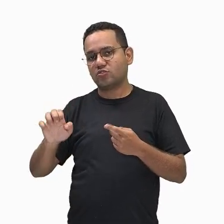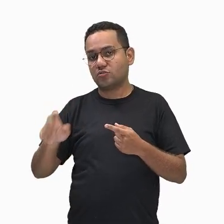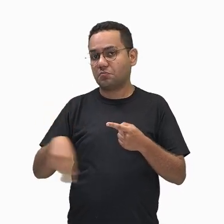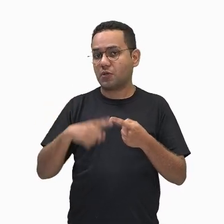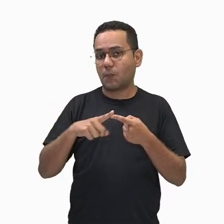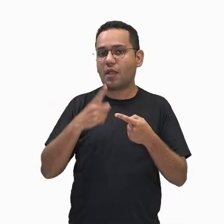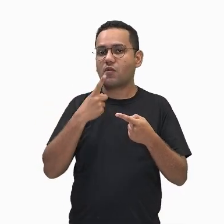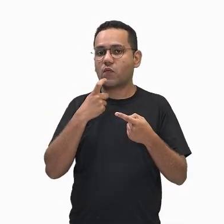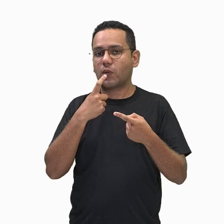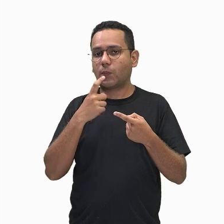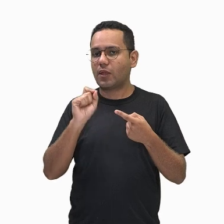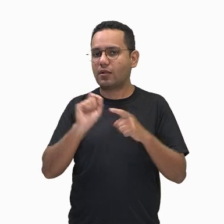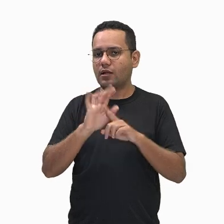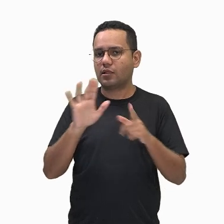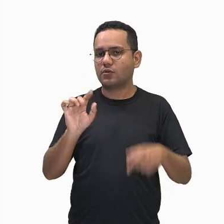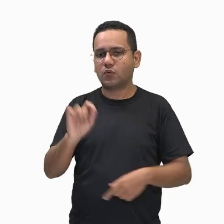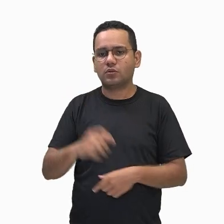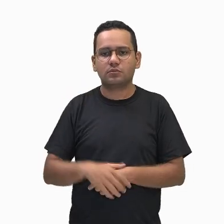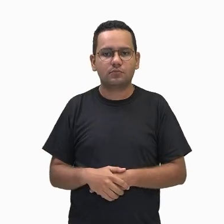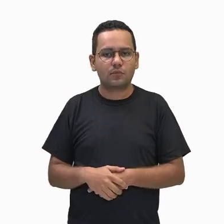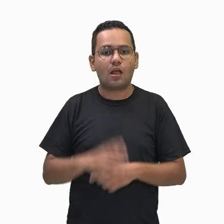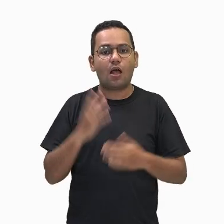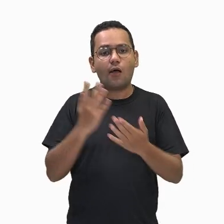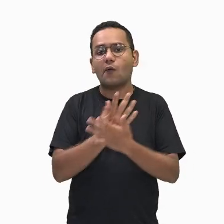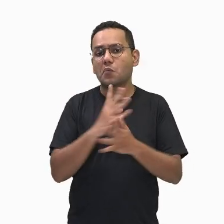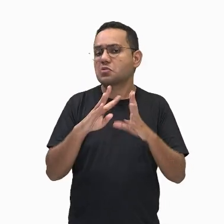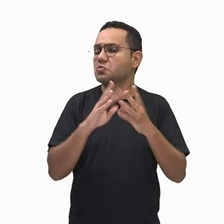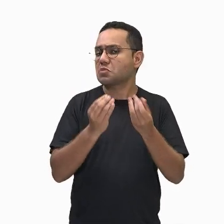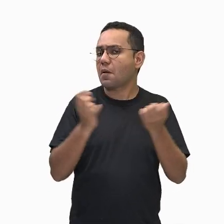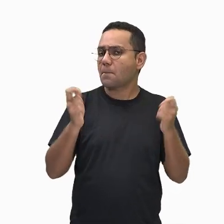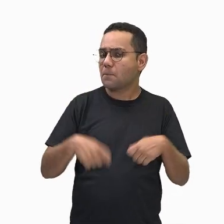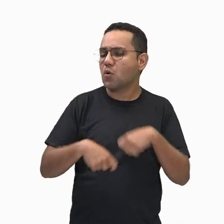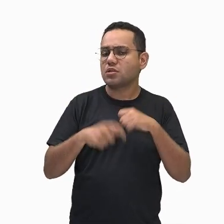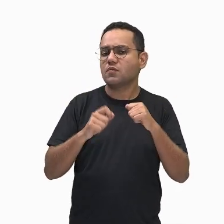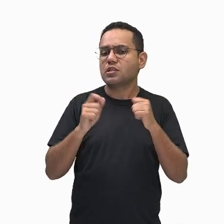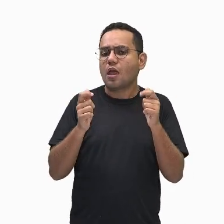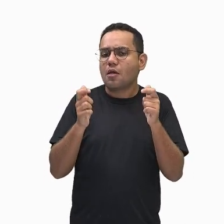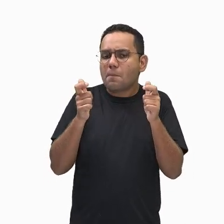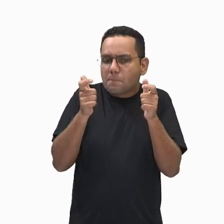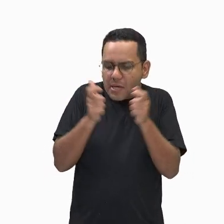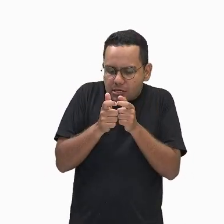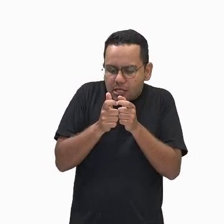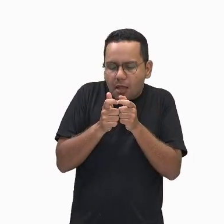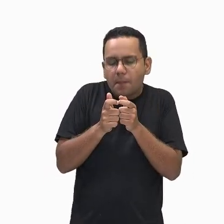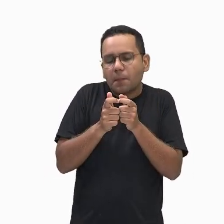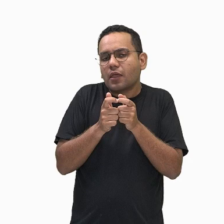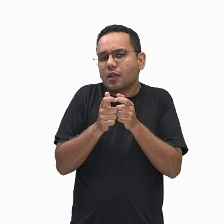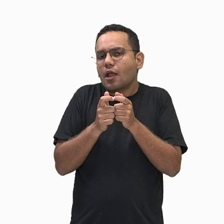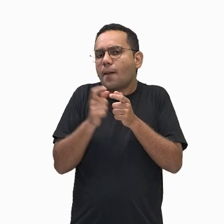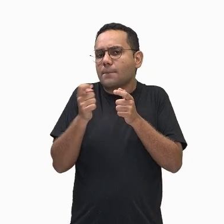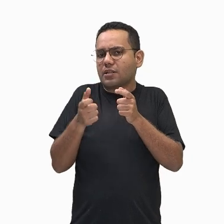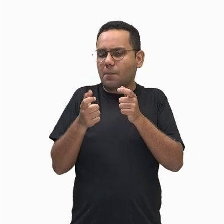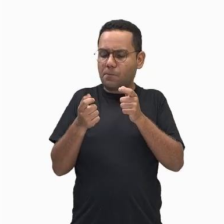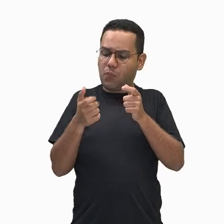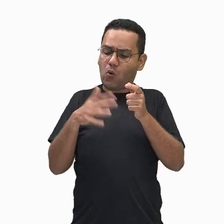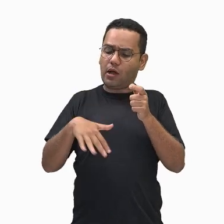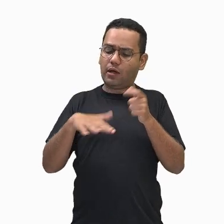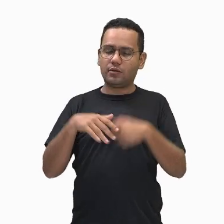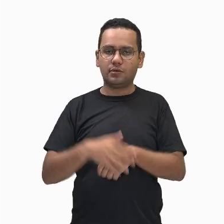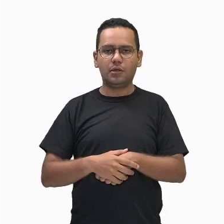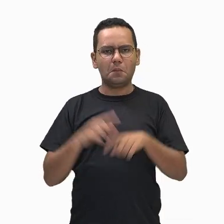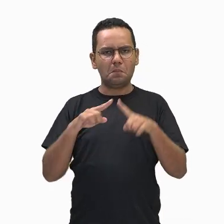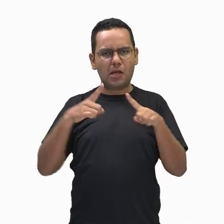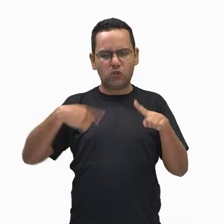algumas substâncias podem ser comprimidas para ocupar menos espaços. Nós, por exemplo, nós seres humanos não podemos